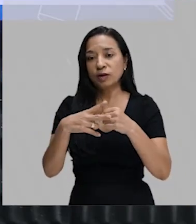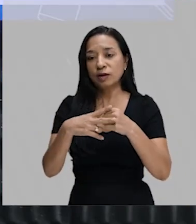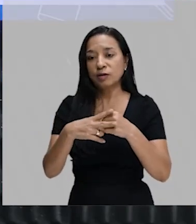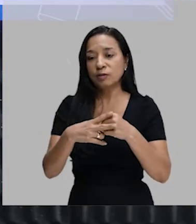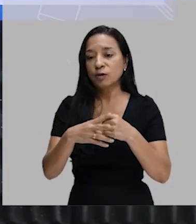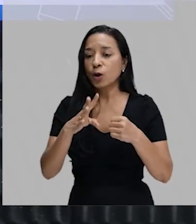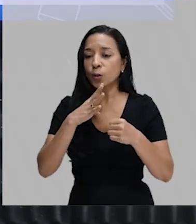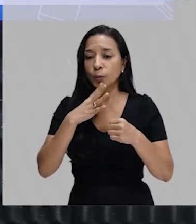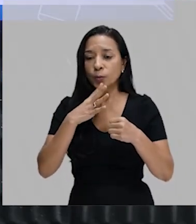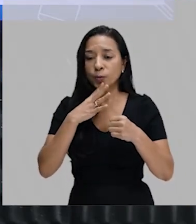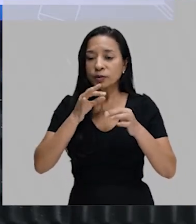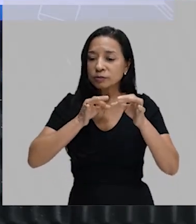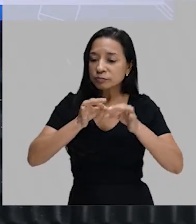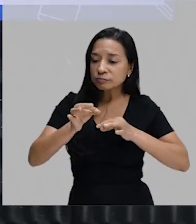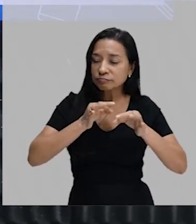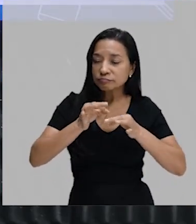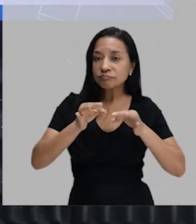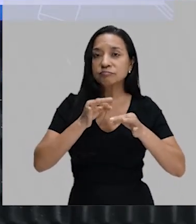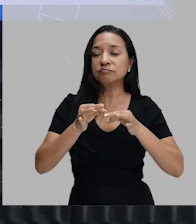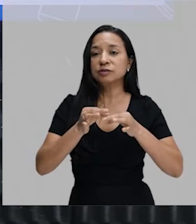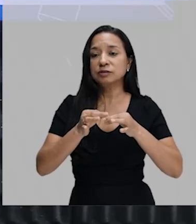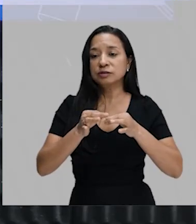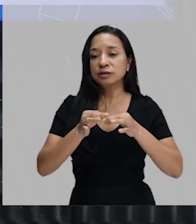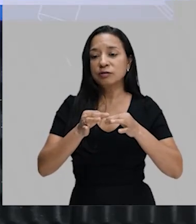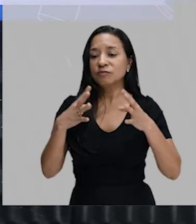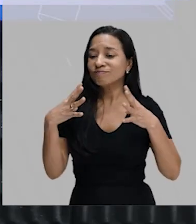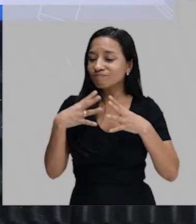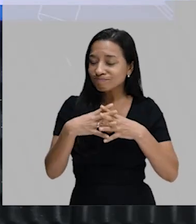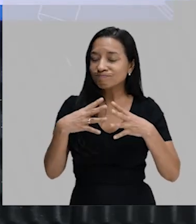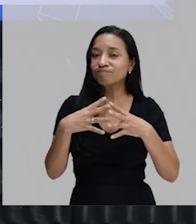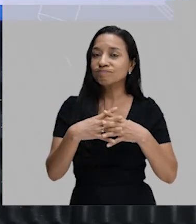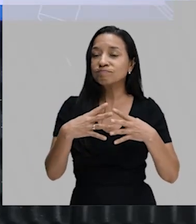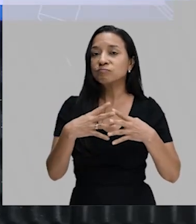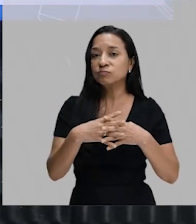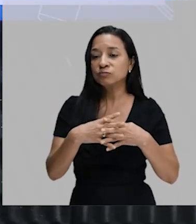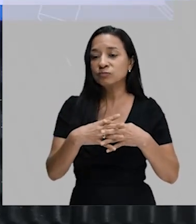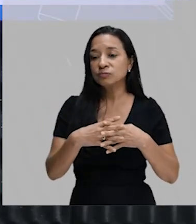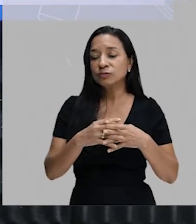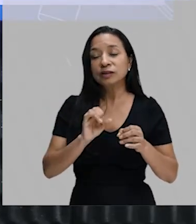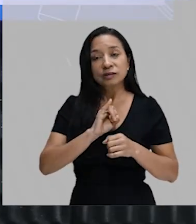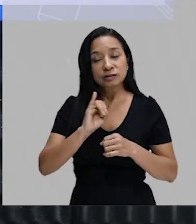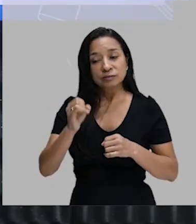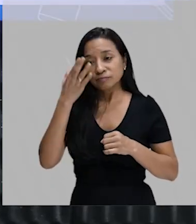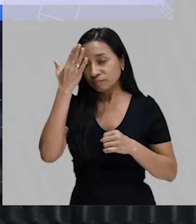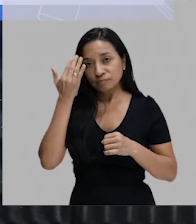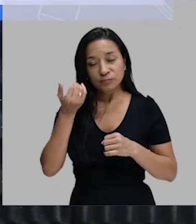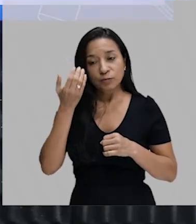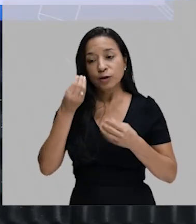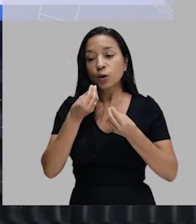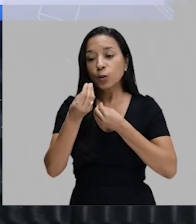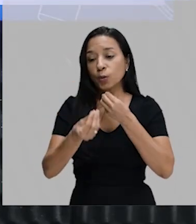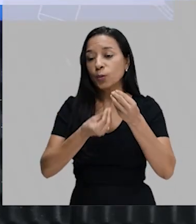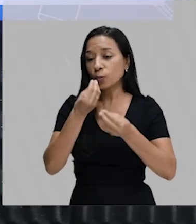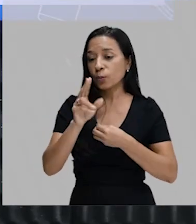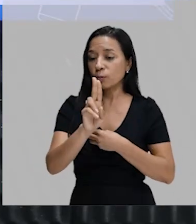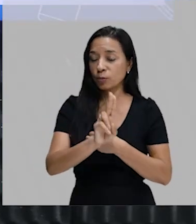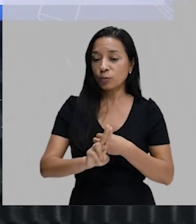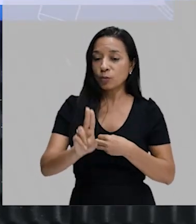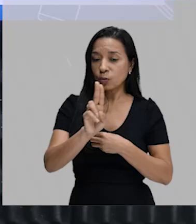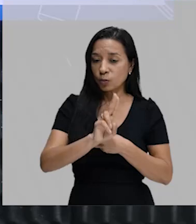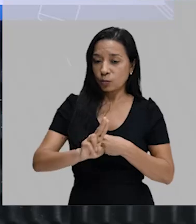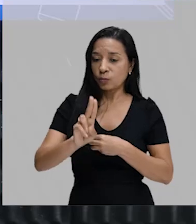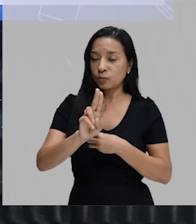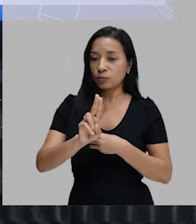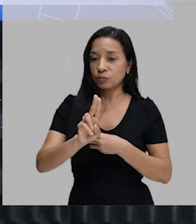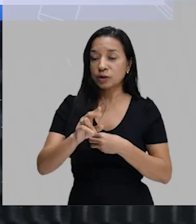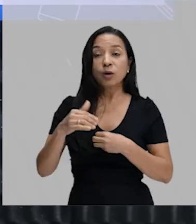essa formação, ela fica complexa para você. Então, se eu não souber como é que fica, a que